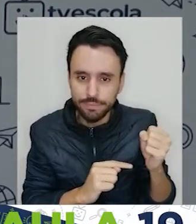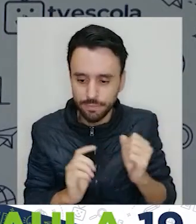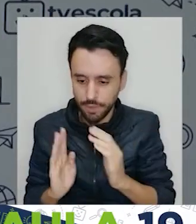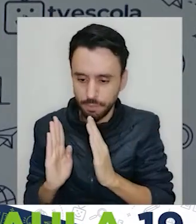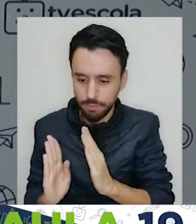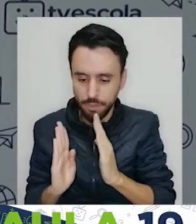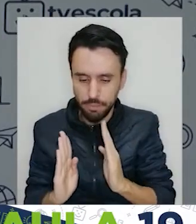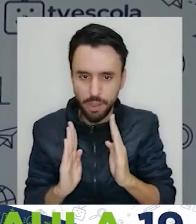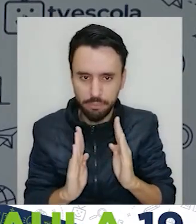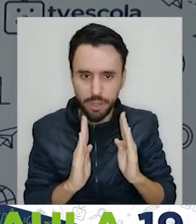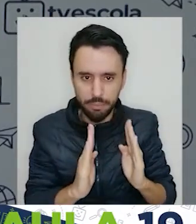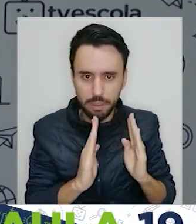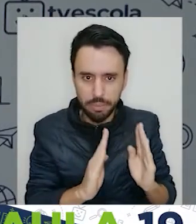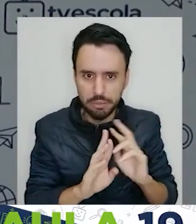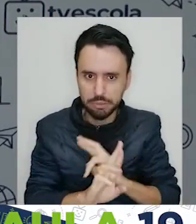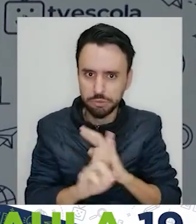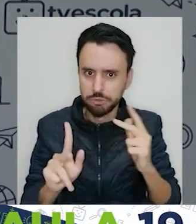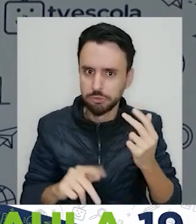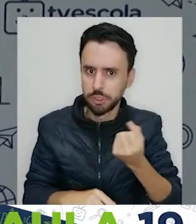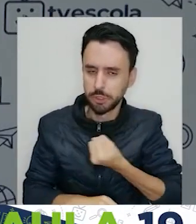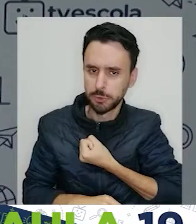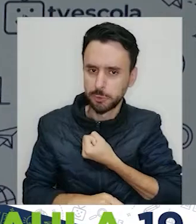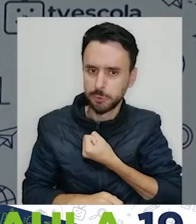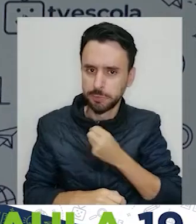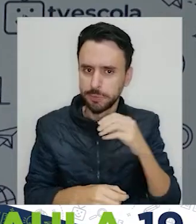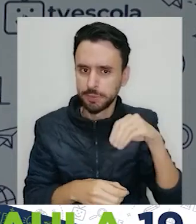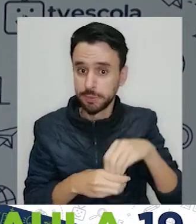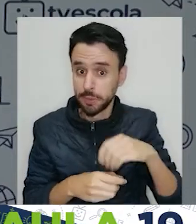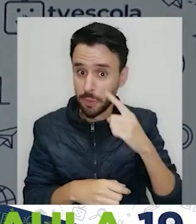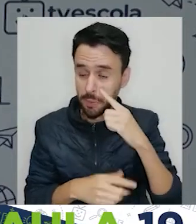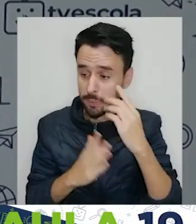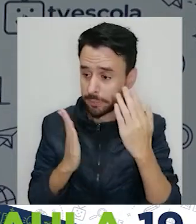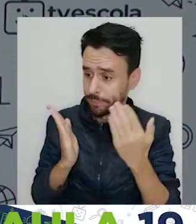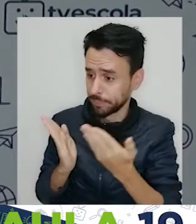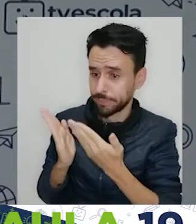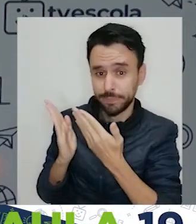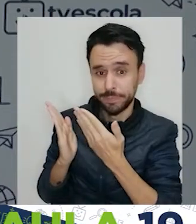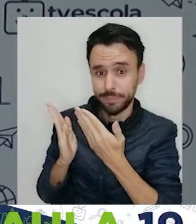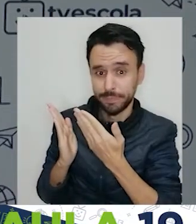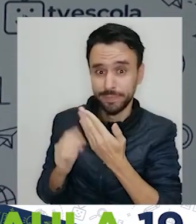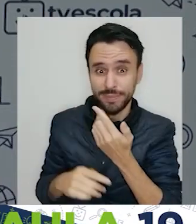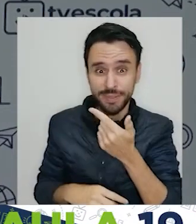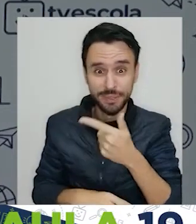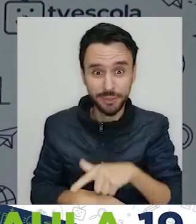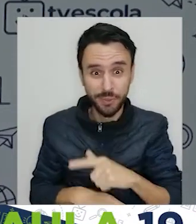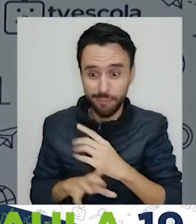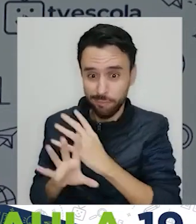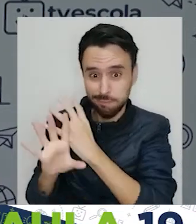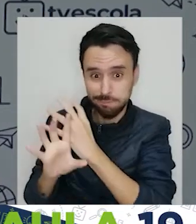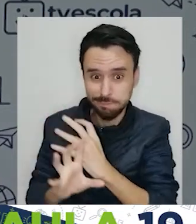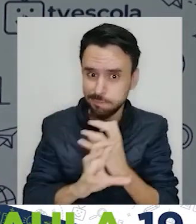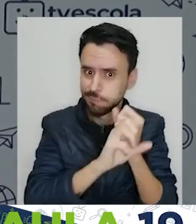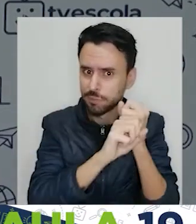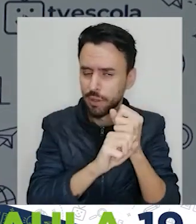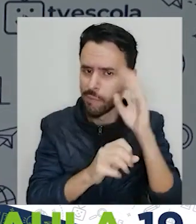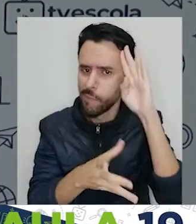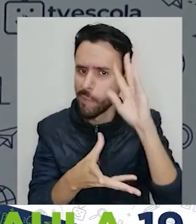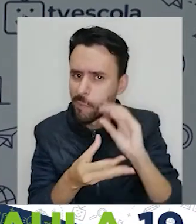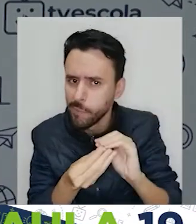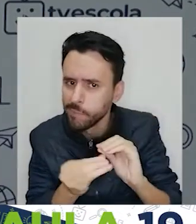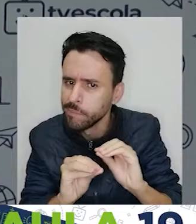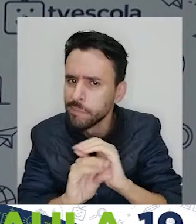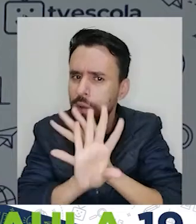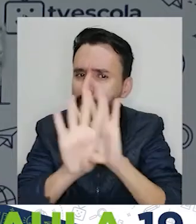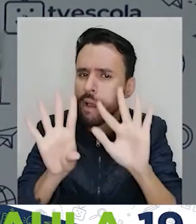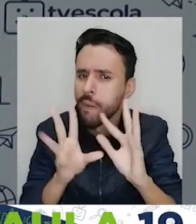sequência diferente de números. Vejam na tela de vocês. Vamos contar juntos mais uma vez para a gente entender aí como